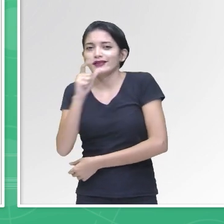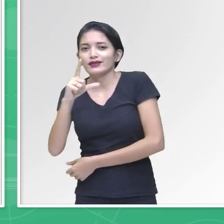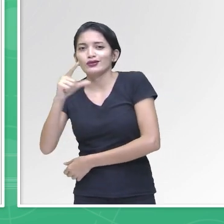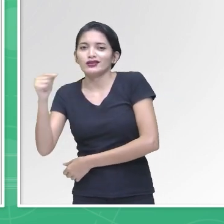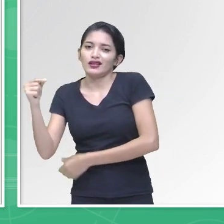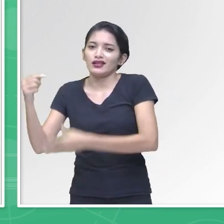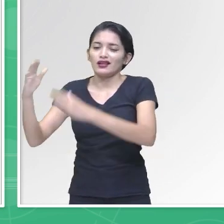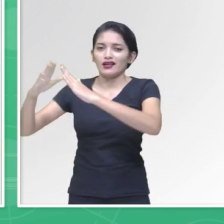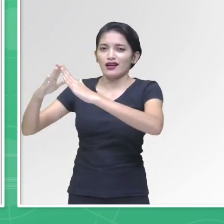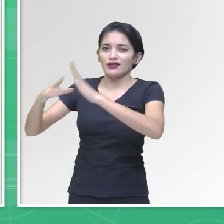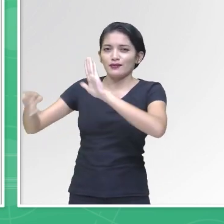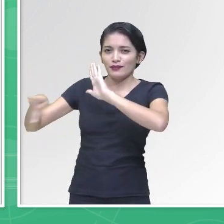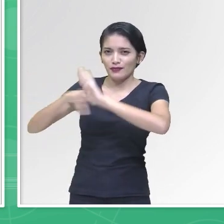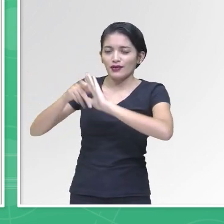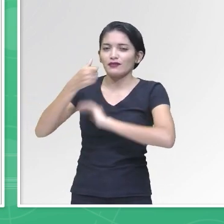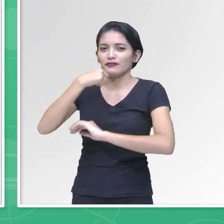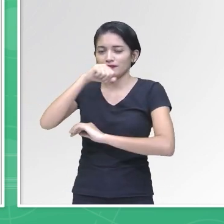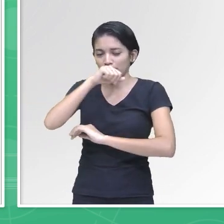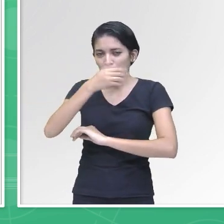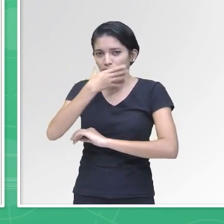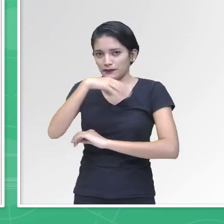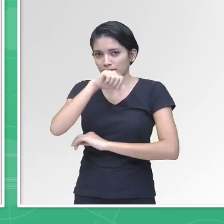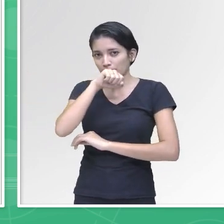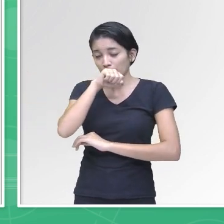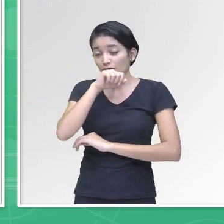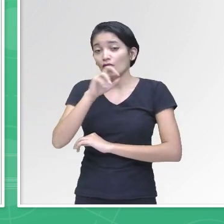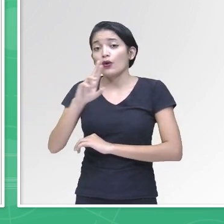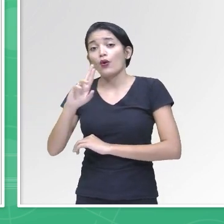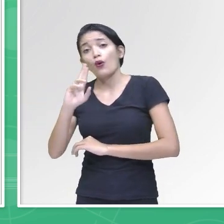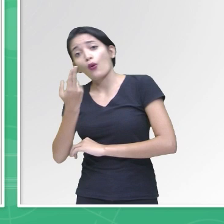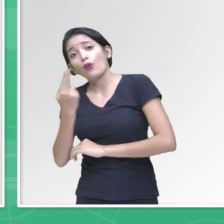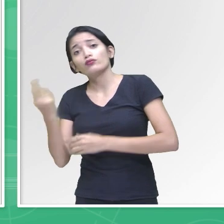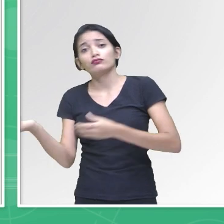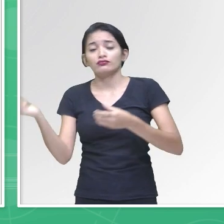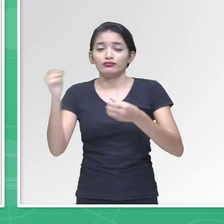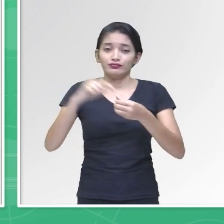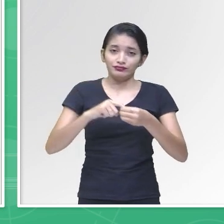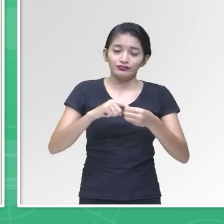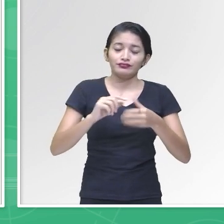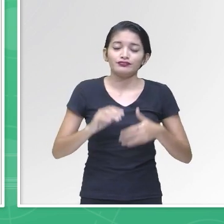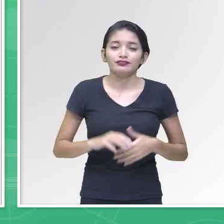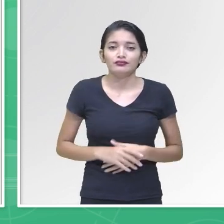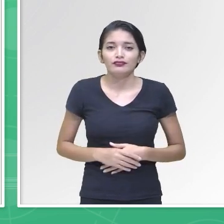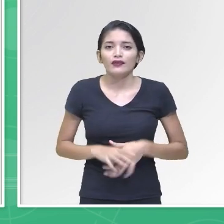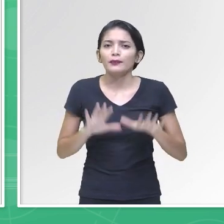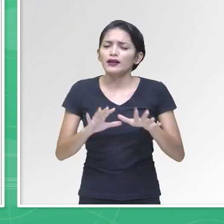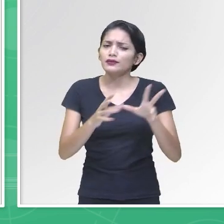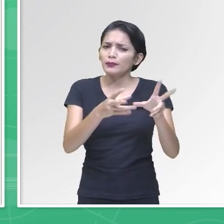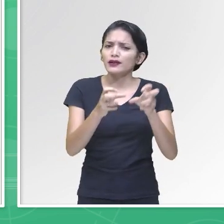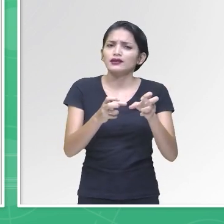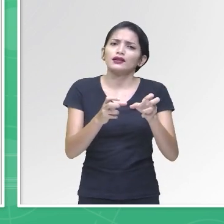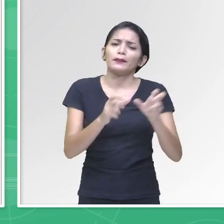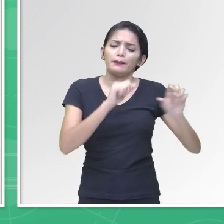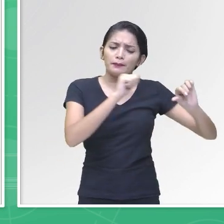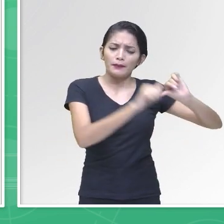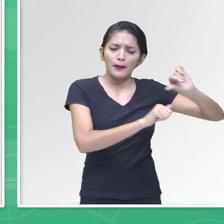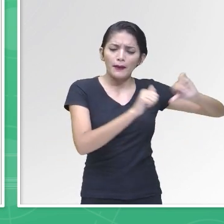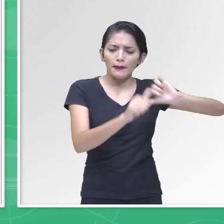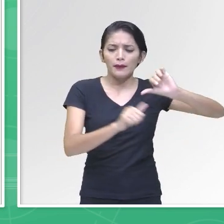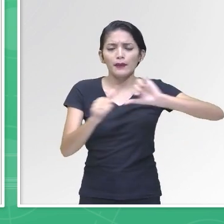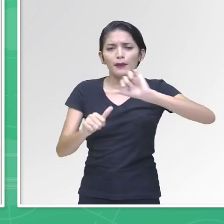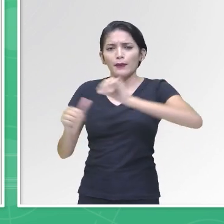casa dos pais ou a elas retornaram. Percebe-se que a transição para a vida